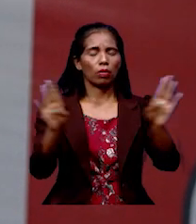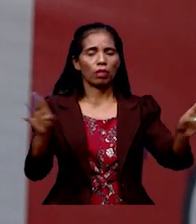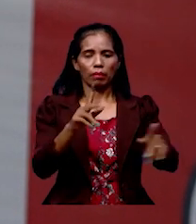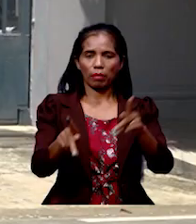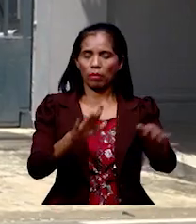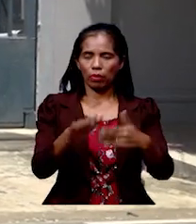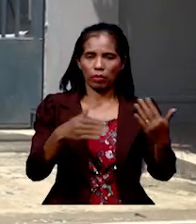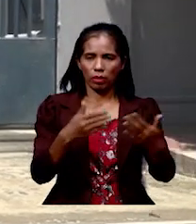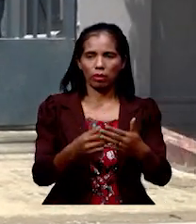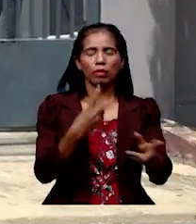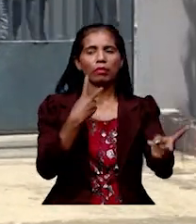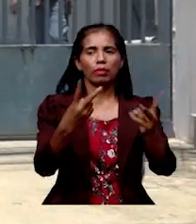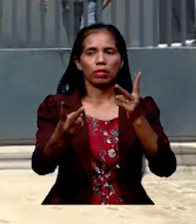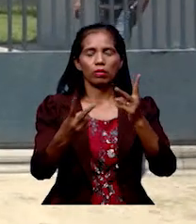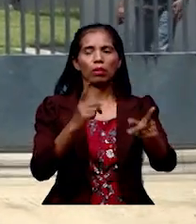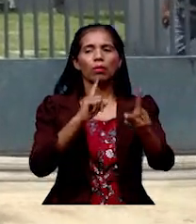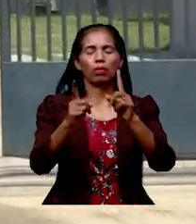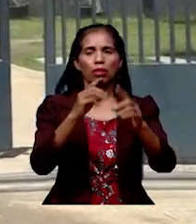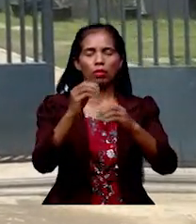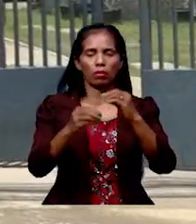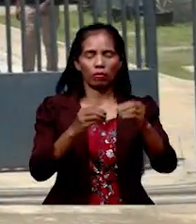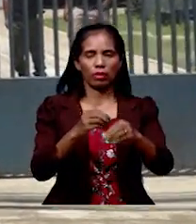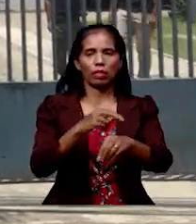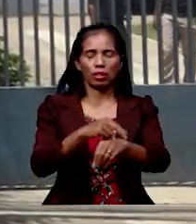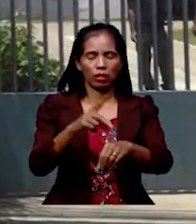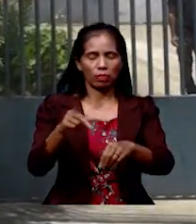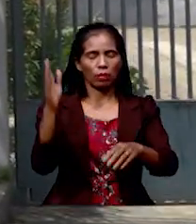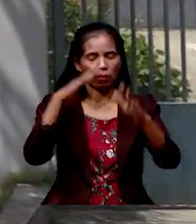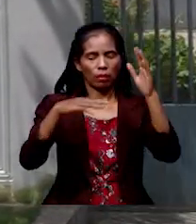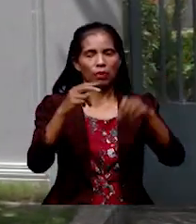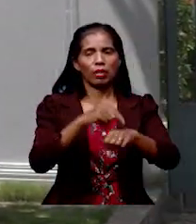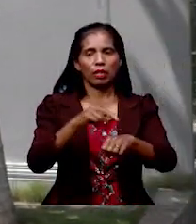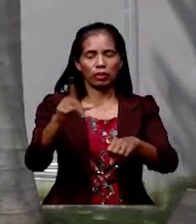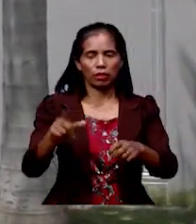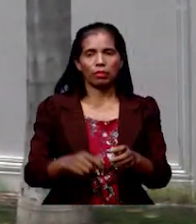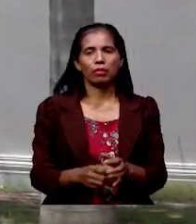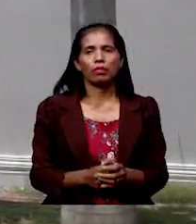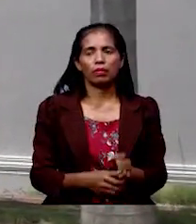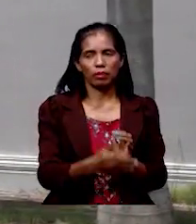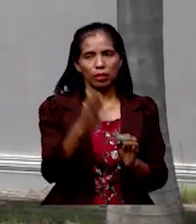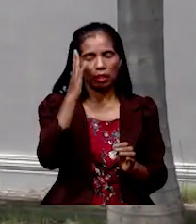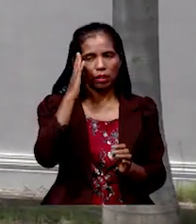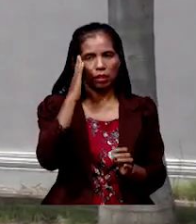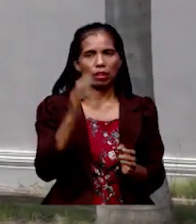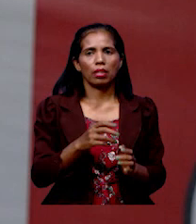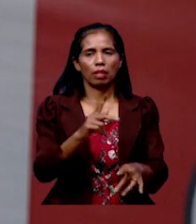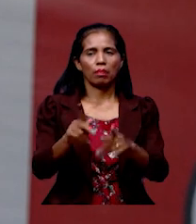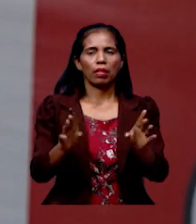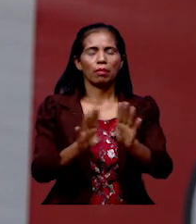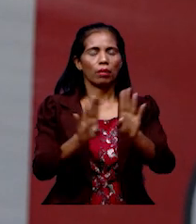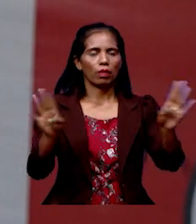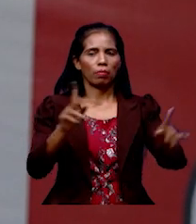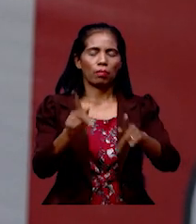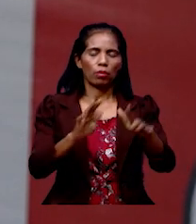hotu atuba visita rodicolia assunto na saunian. Se tu pode ser atende, senhor general, é mira que na cloca ba em hotu,